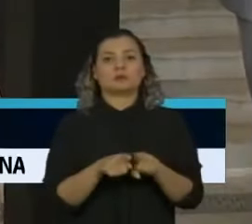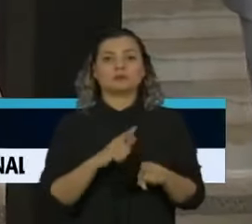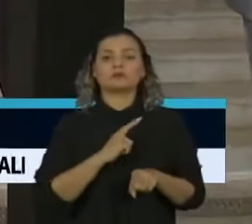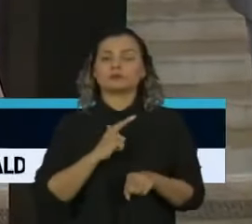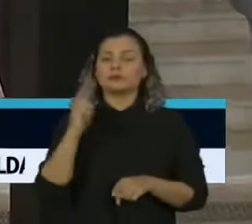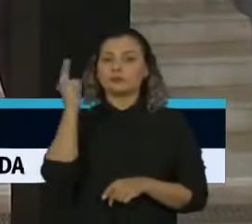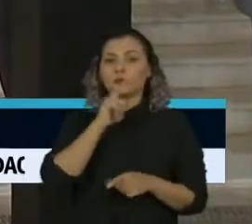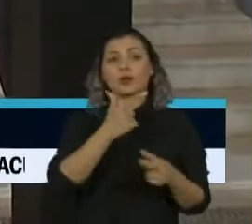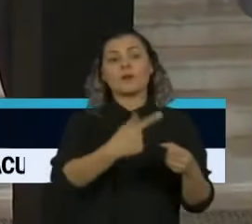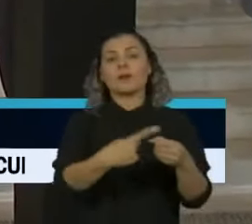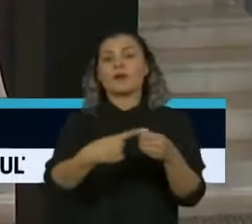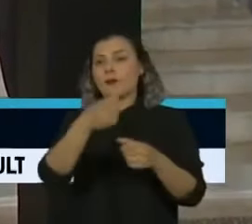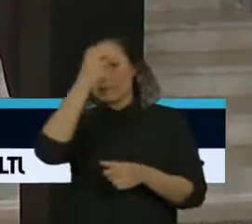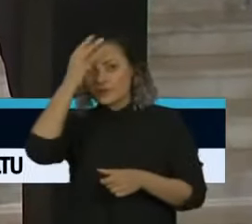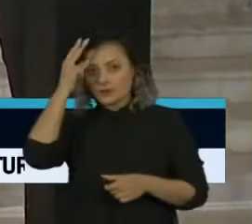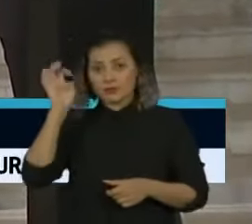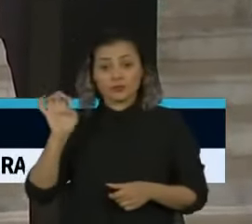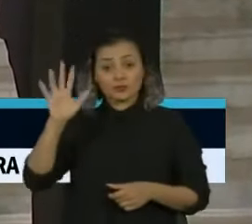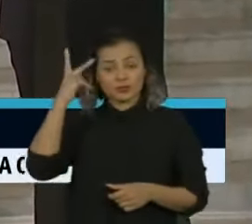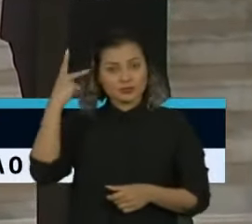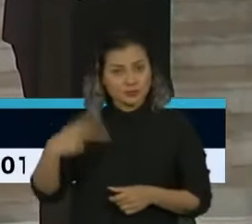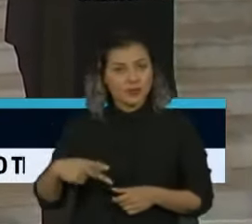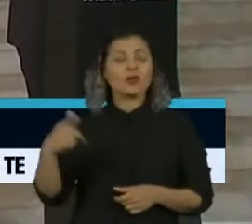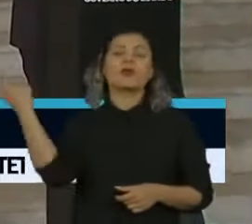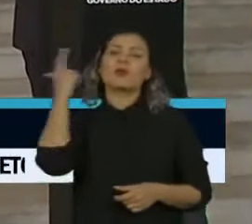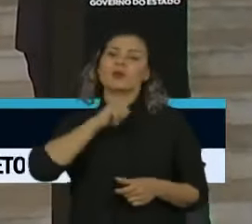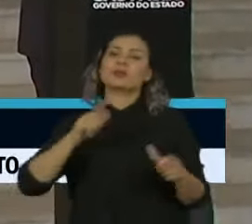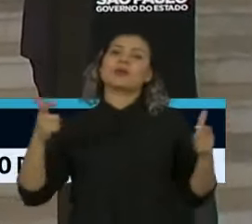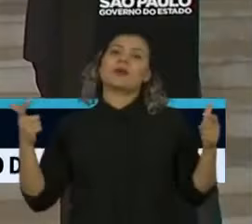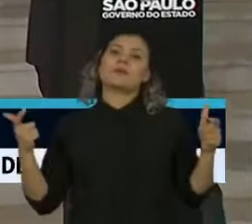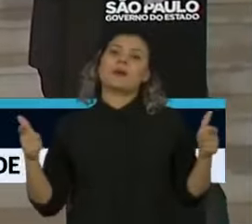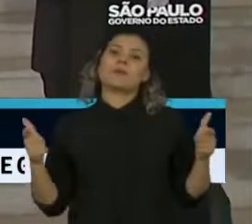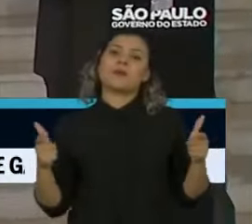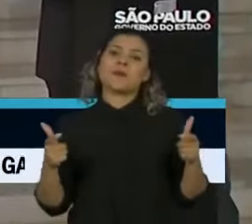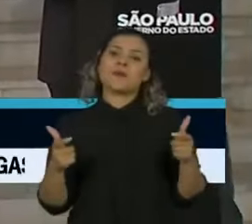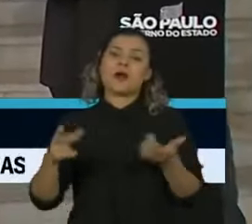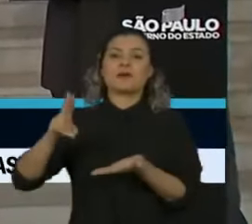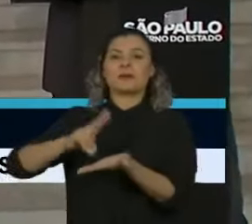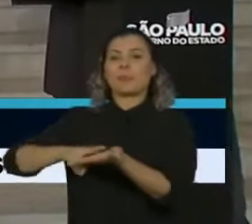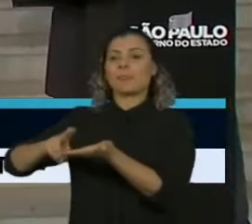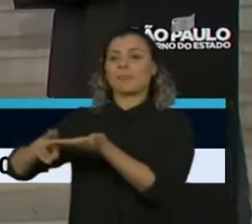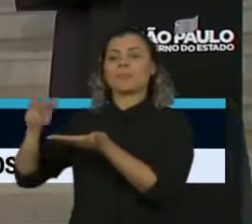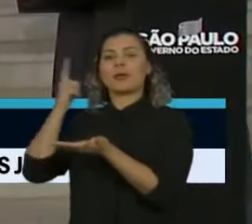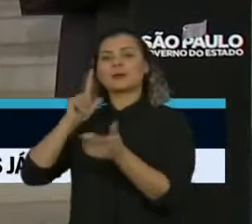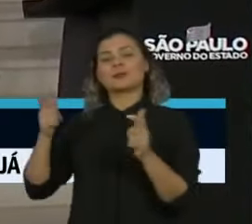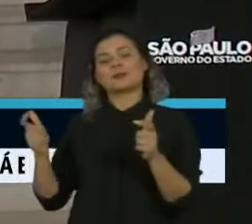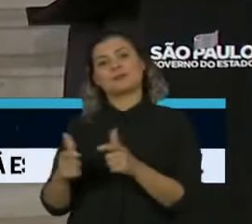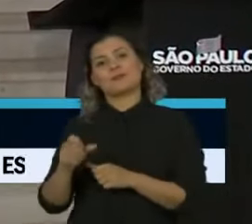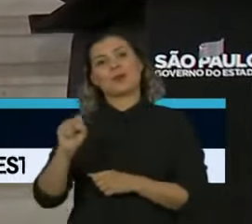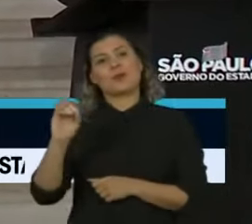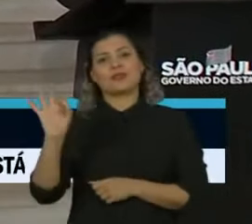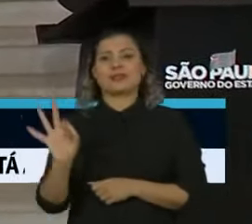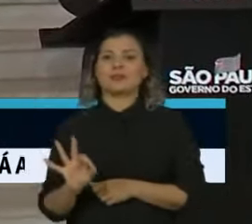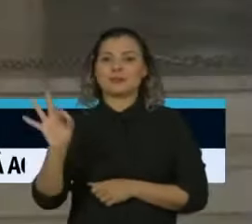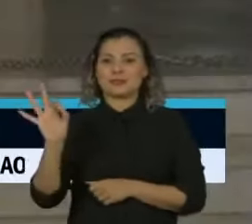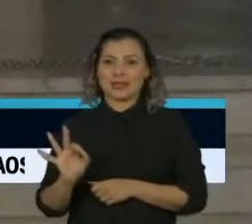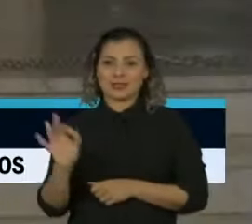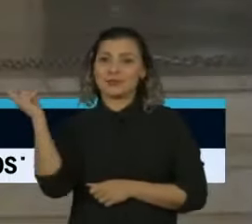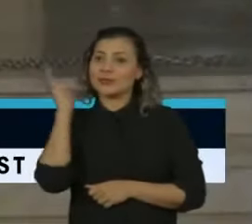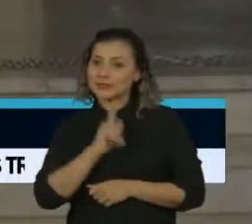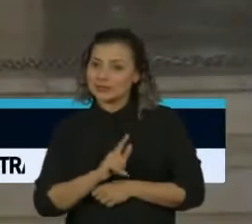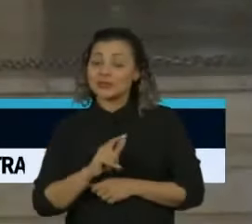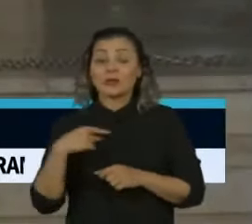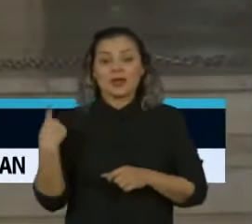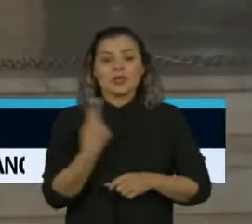os municípios do estado de São Paulo tiveram uma ocupação de leitos menor do que 80%. Isso